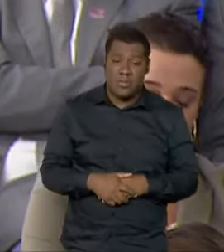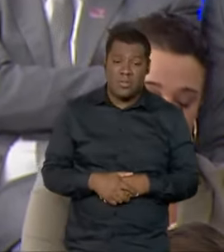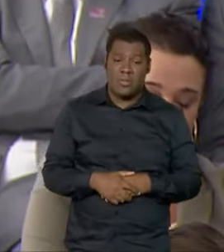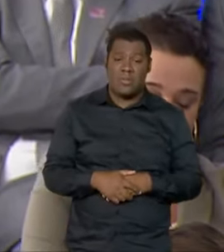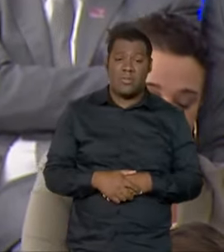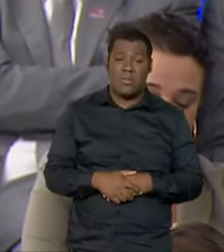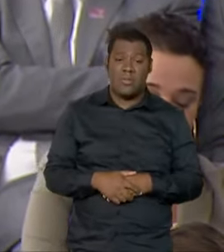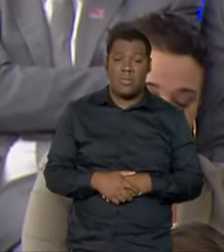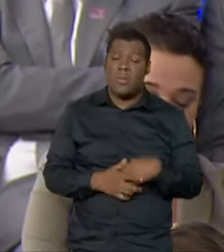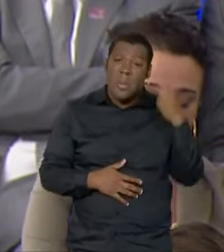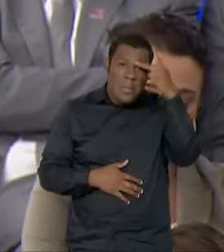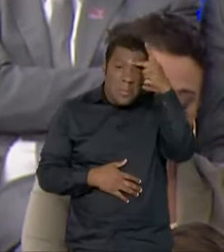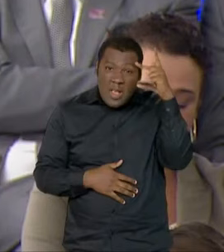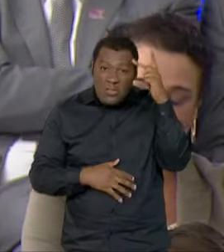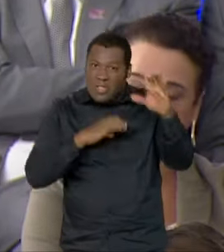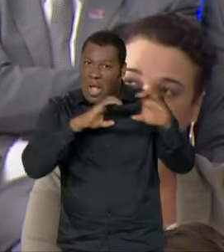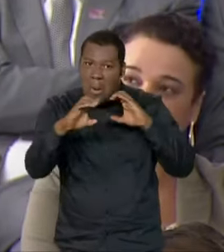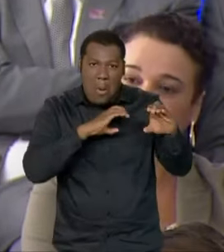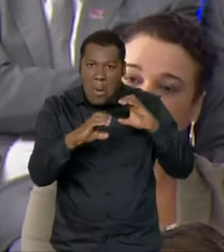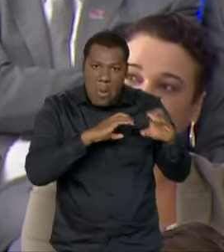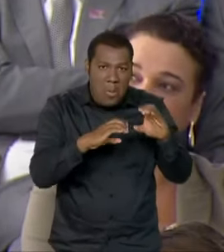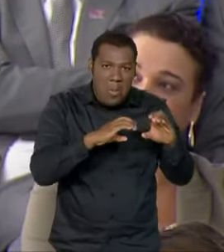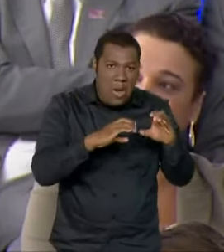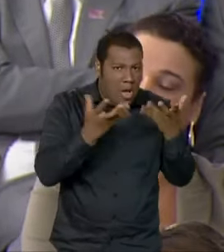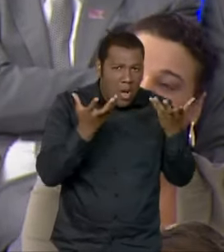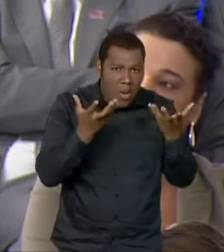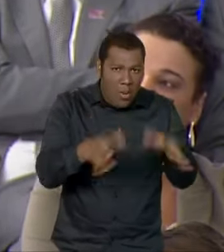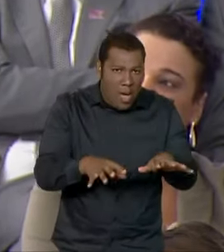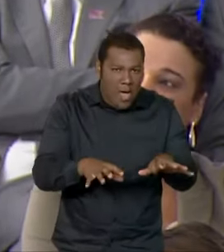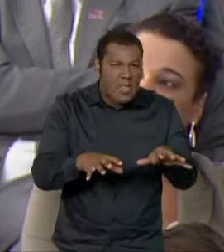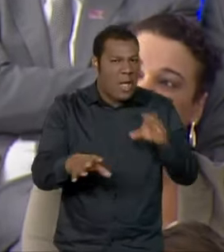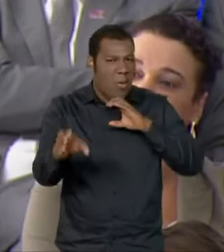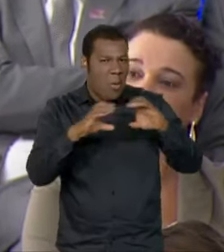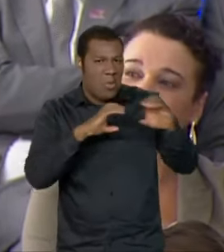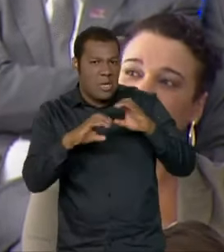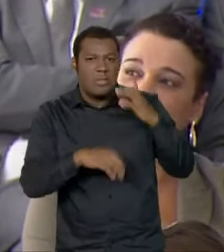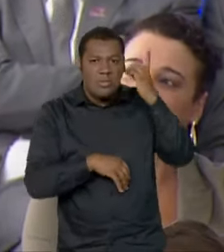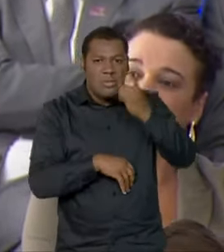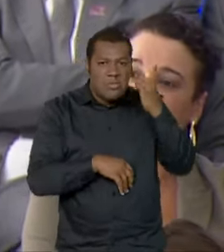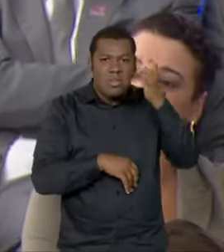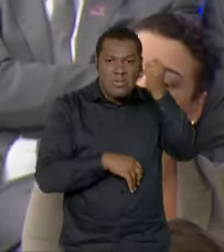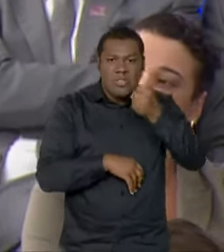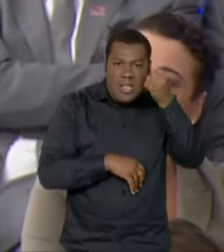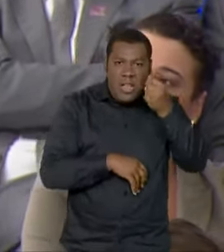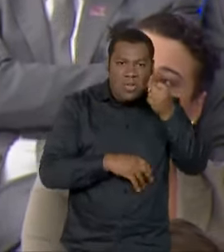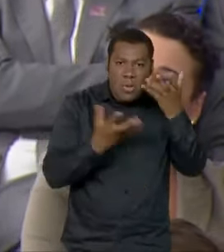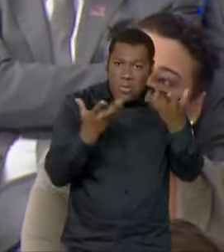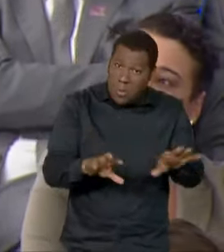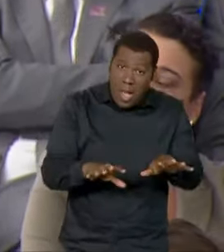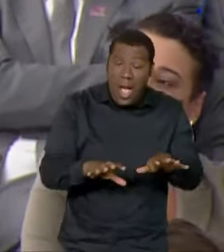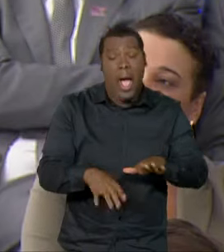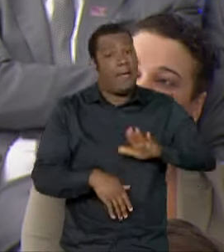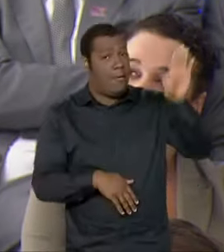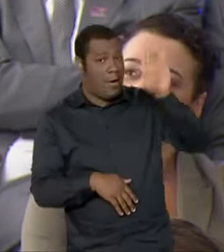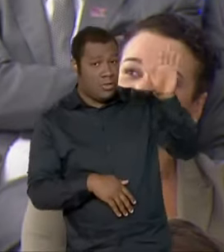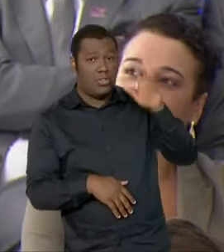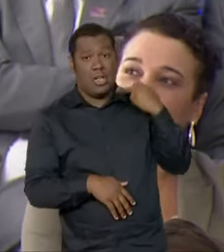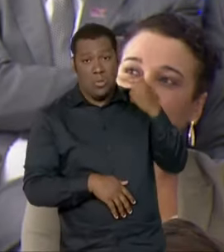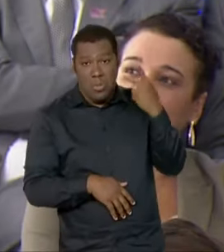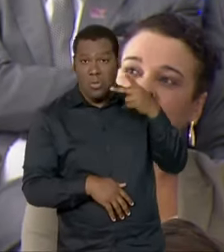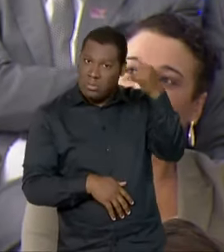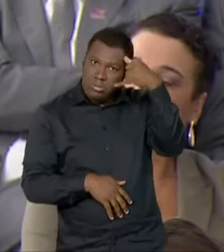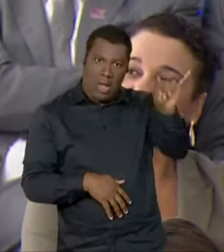Quem não gostar, não entra na política. Quem não gostar, não entra na política. Agora, é importante vocês terem